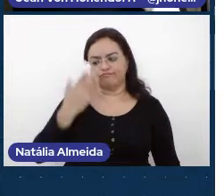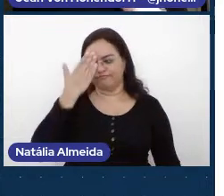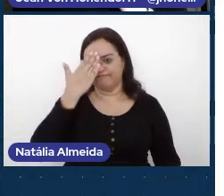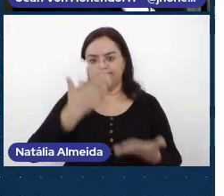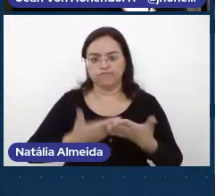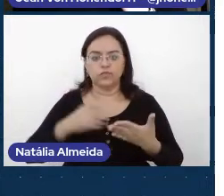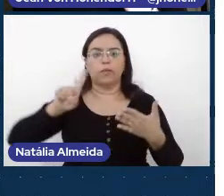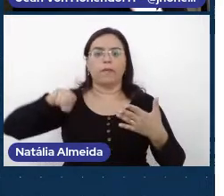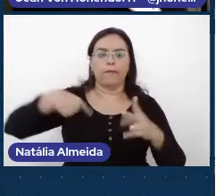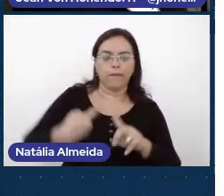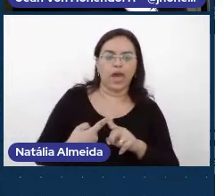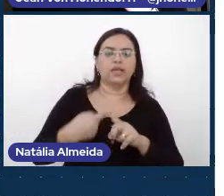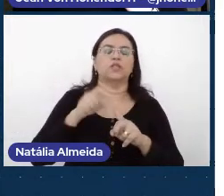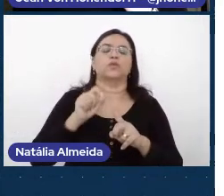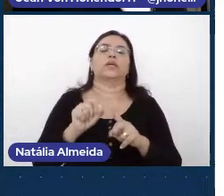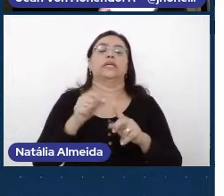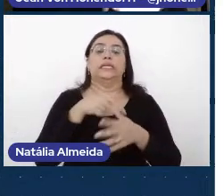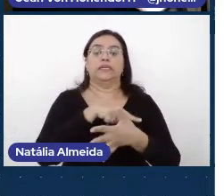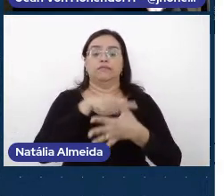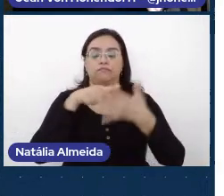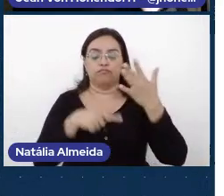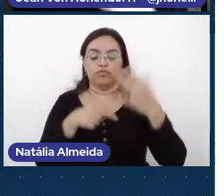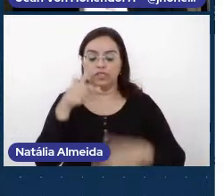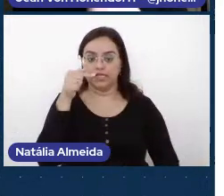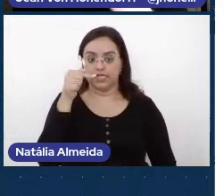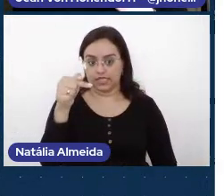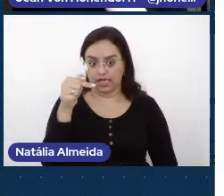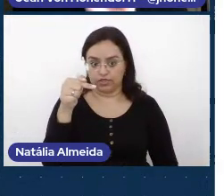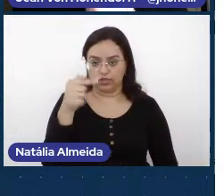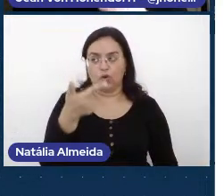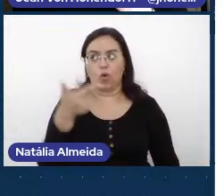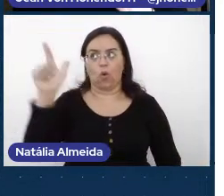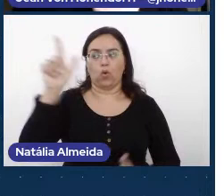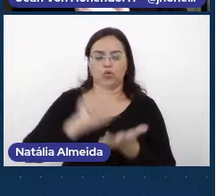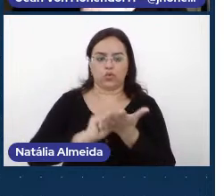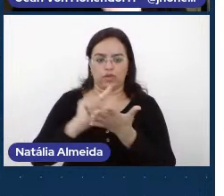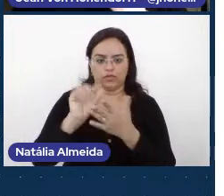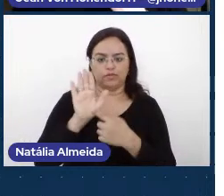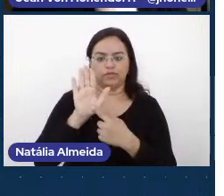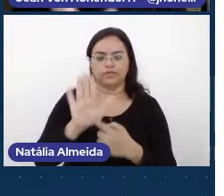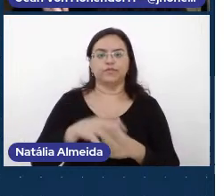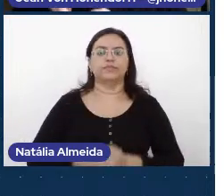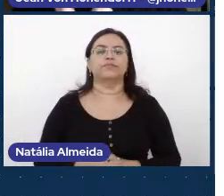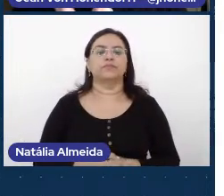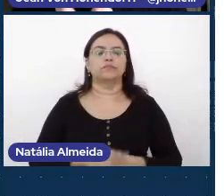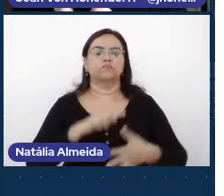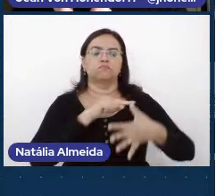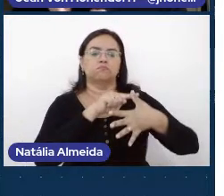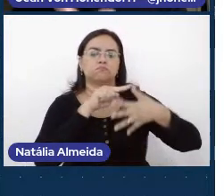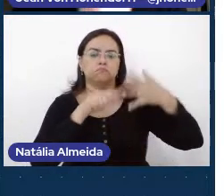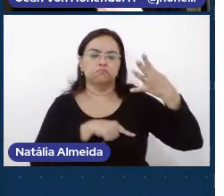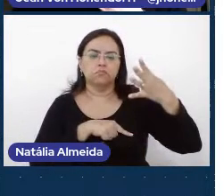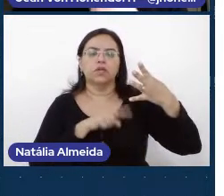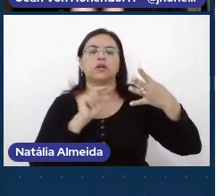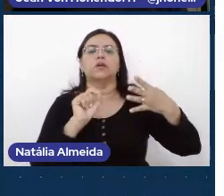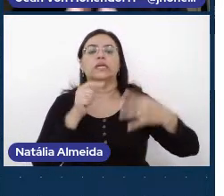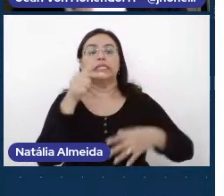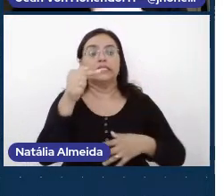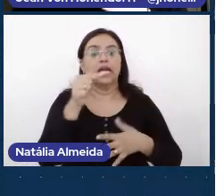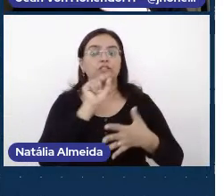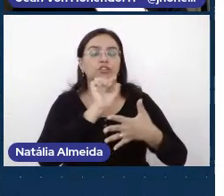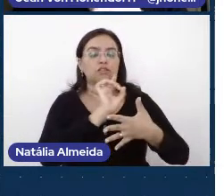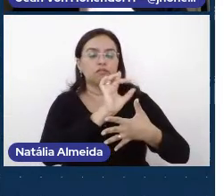a gente encontrou sete critérios numa outra publicação: critérios de clarificação, justificativa, rigor procedural,